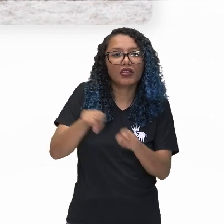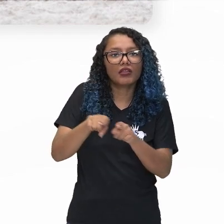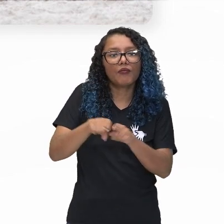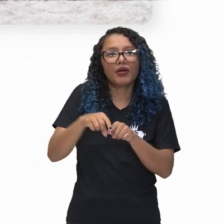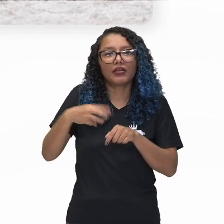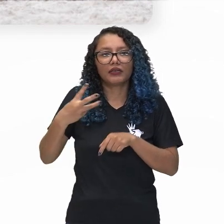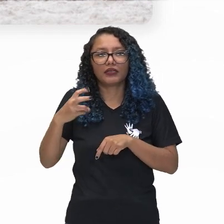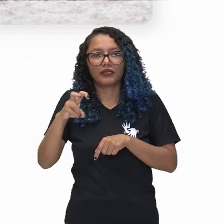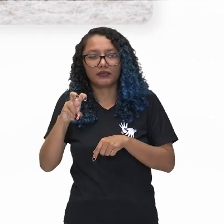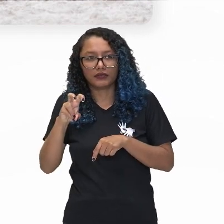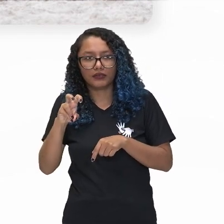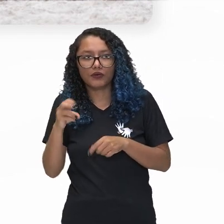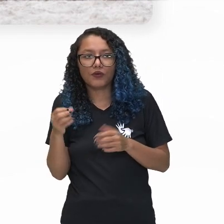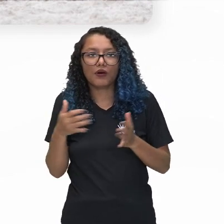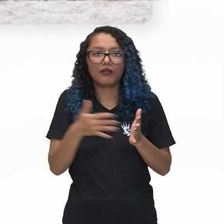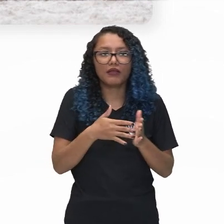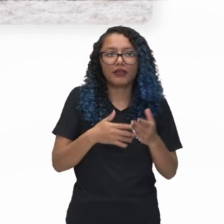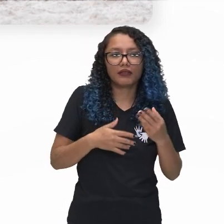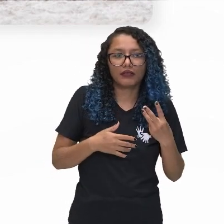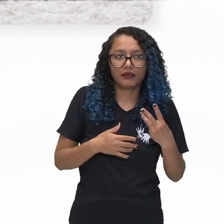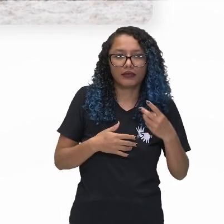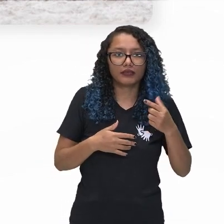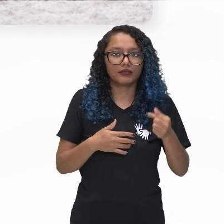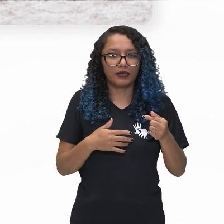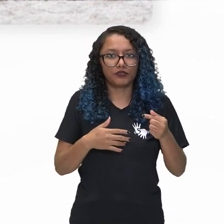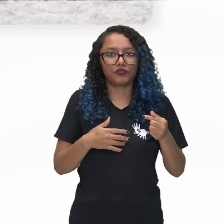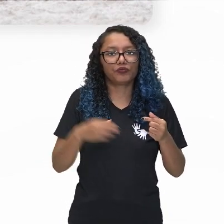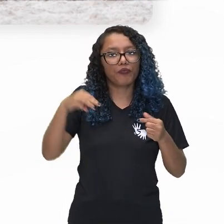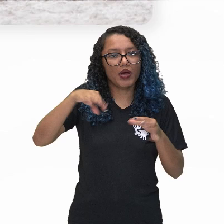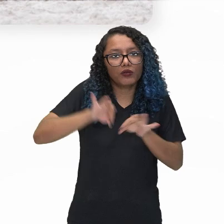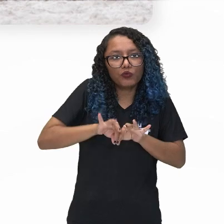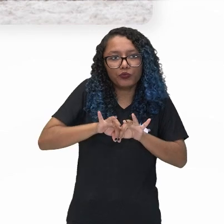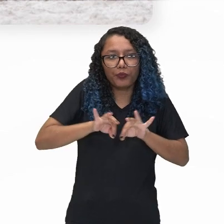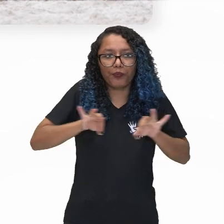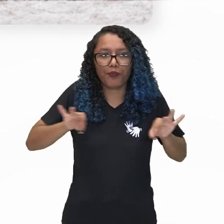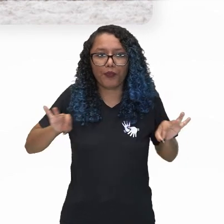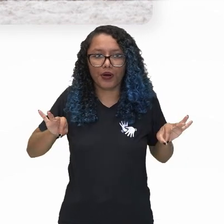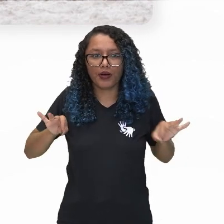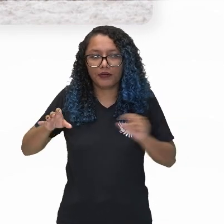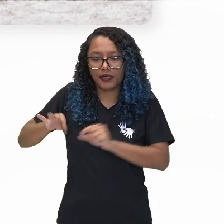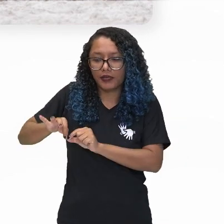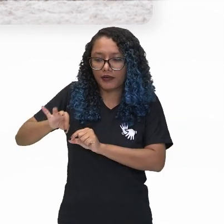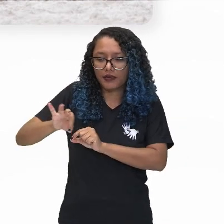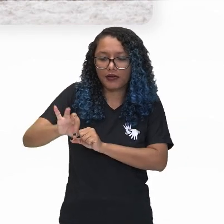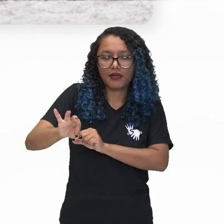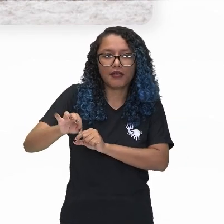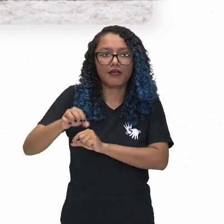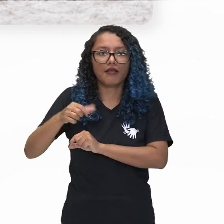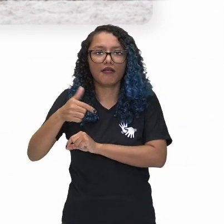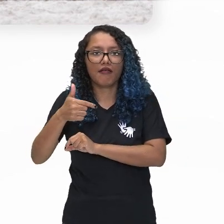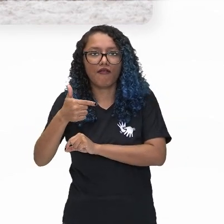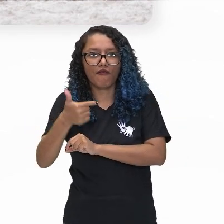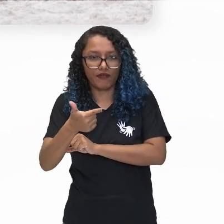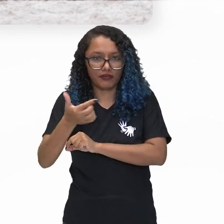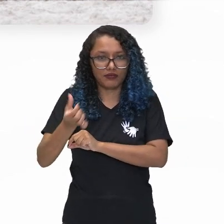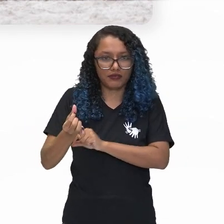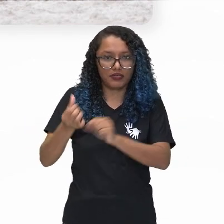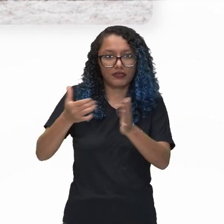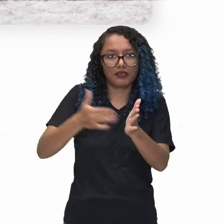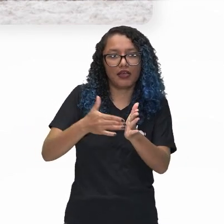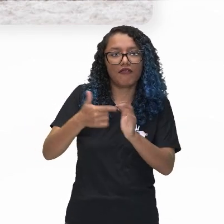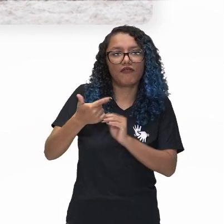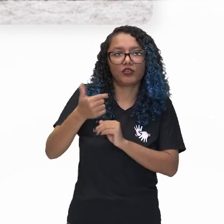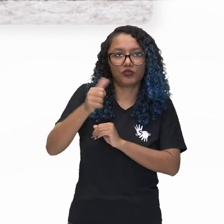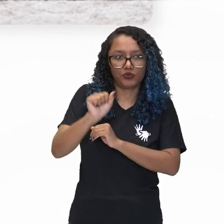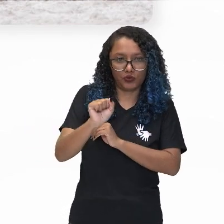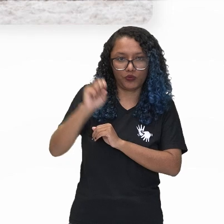e 37 metros de comprimento, por entre 26 e 28 metros de largura.